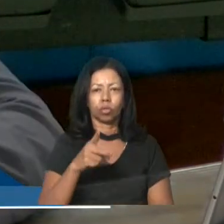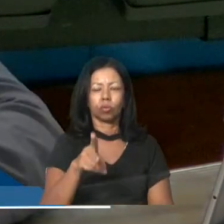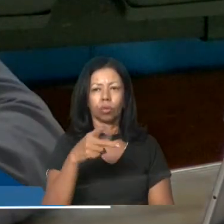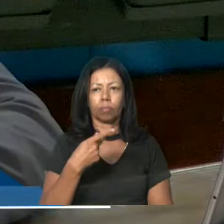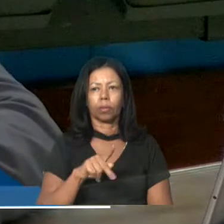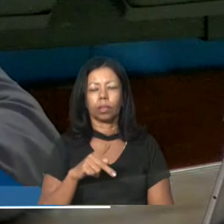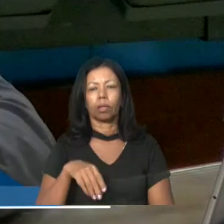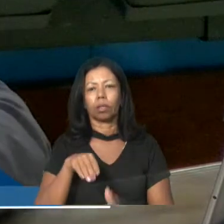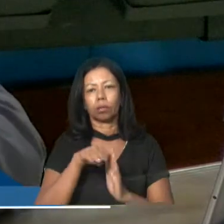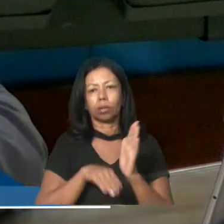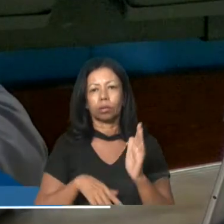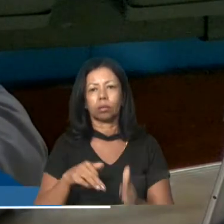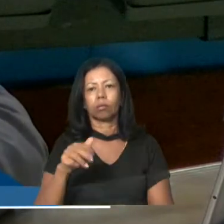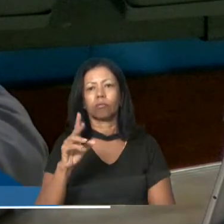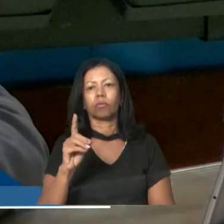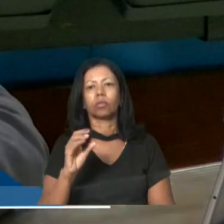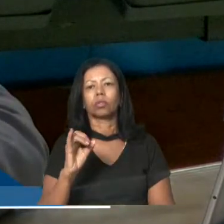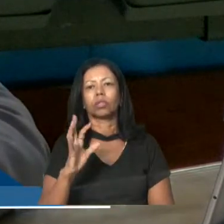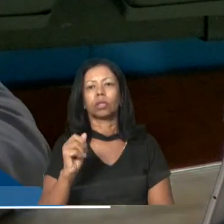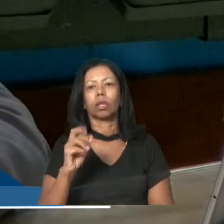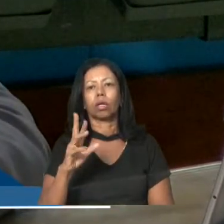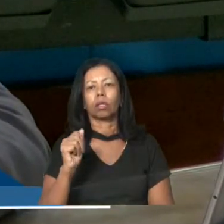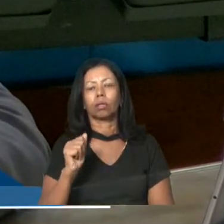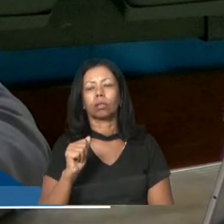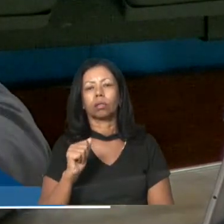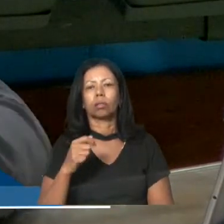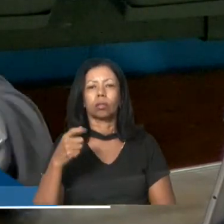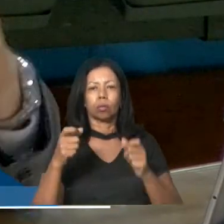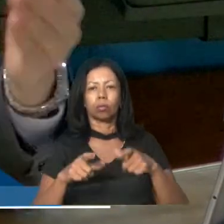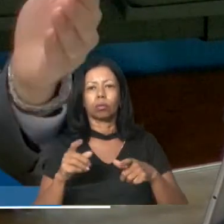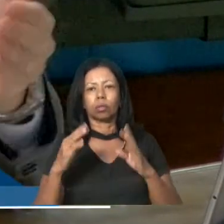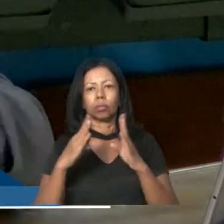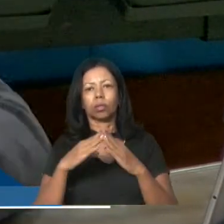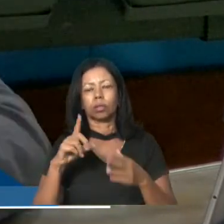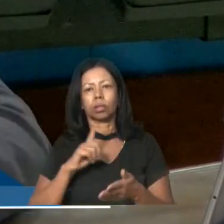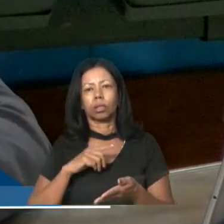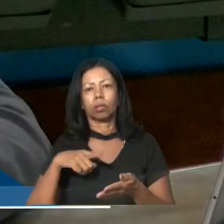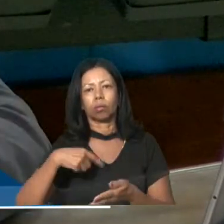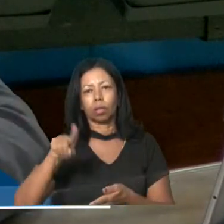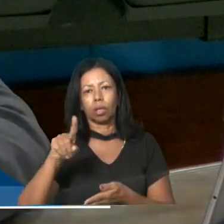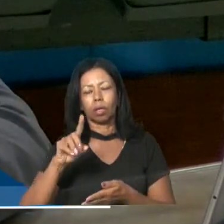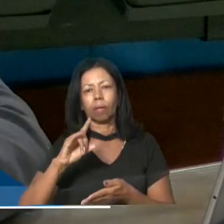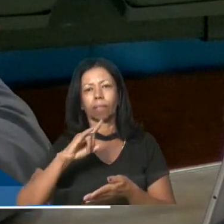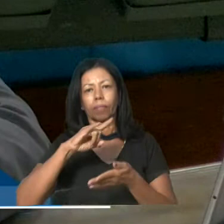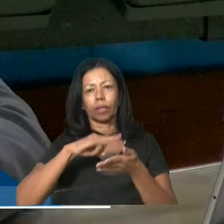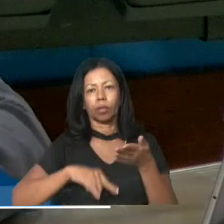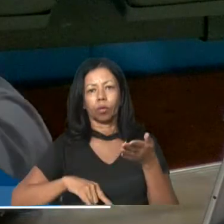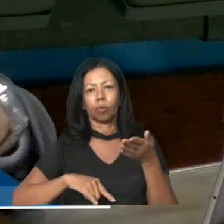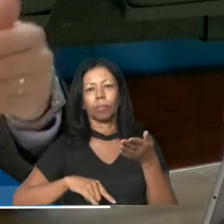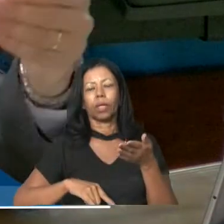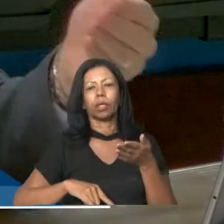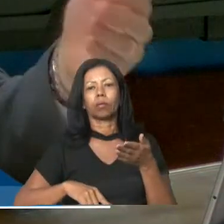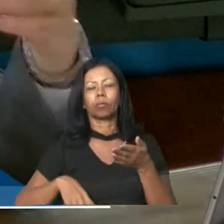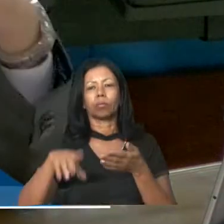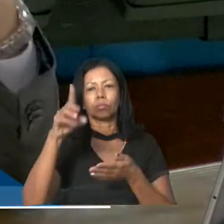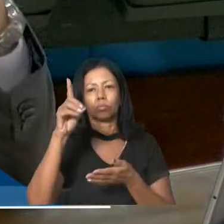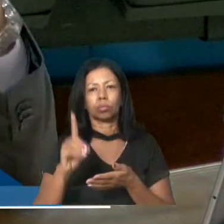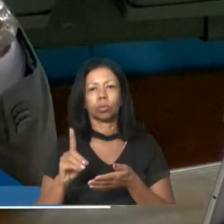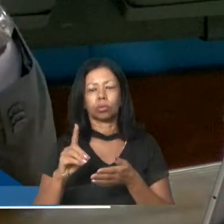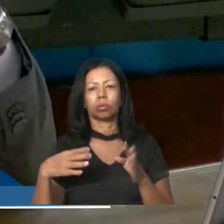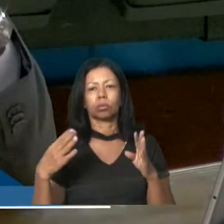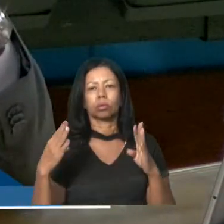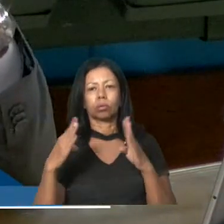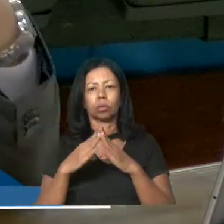questão da regularização fundiária do bairro, onde os moradores terão ali, a curto prazo, o direito à propriedade de